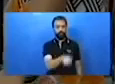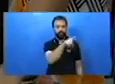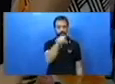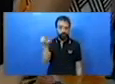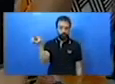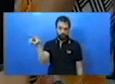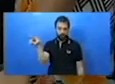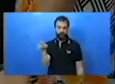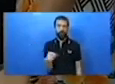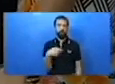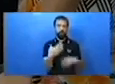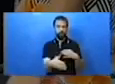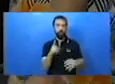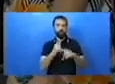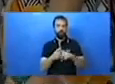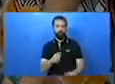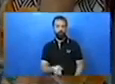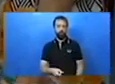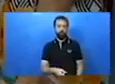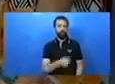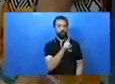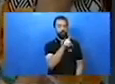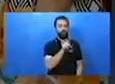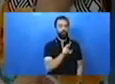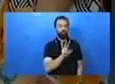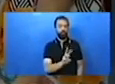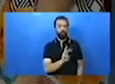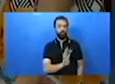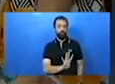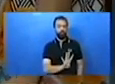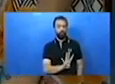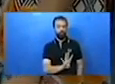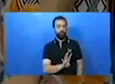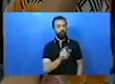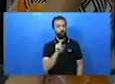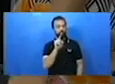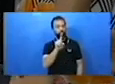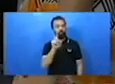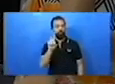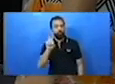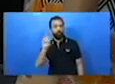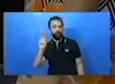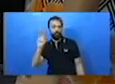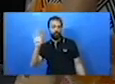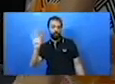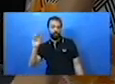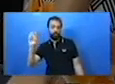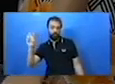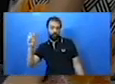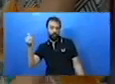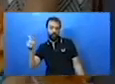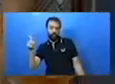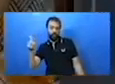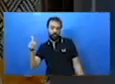o horizontal e multiplico. 1, 2, 3, 4. 1, 2, 3, 4, 5,